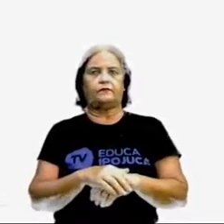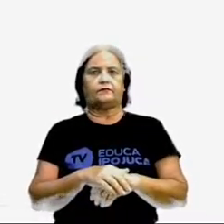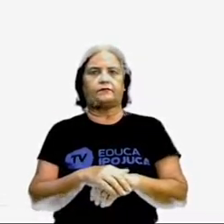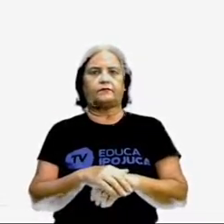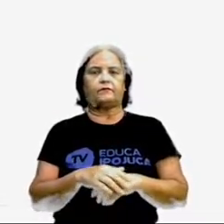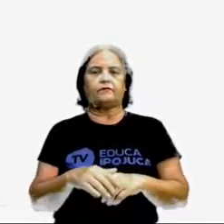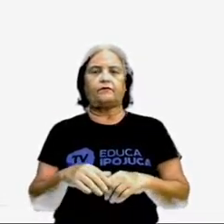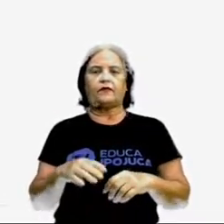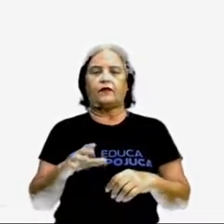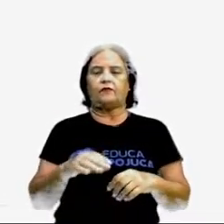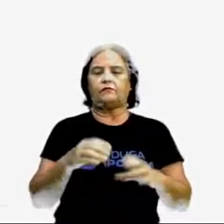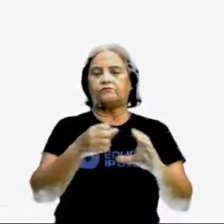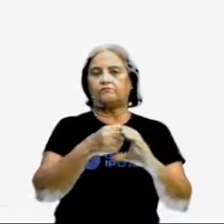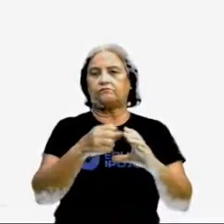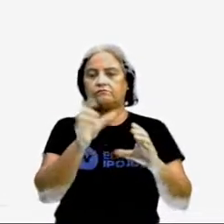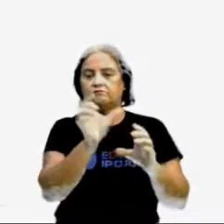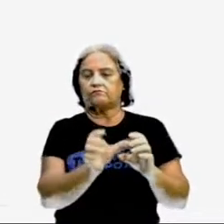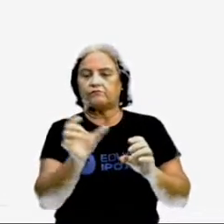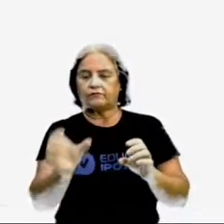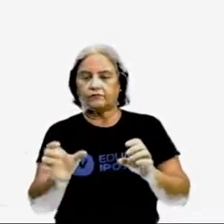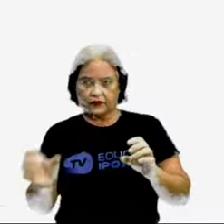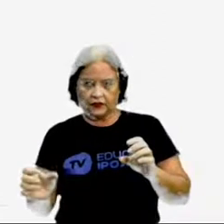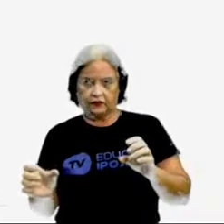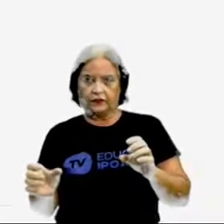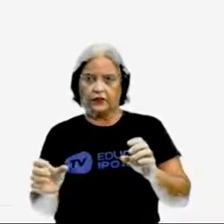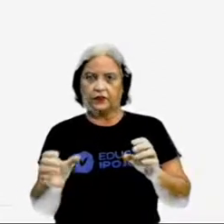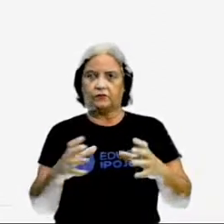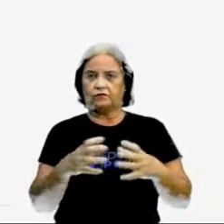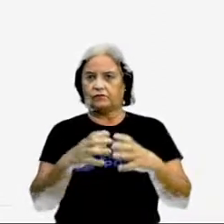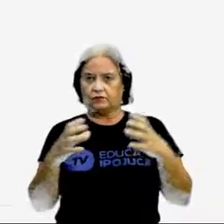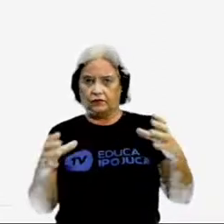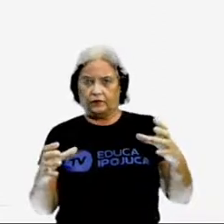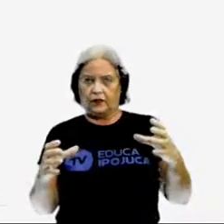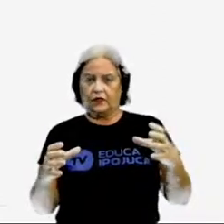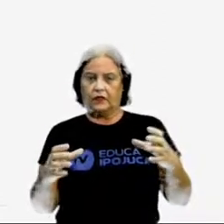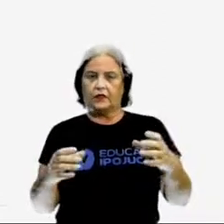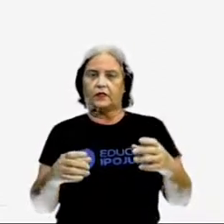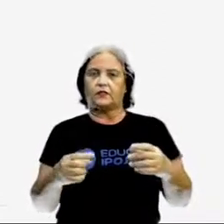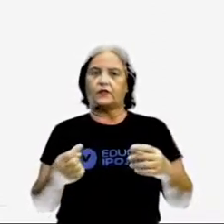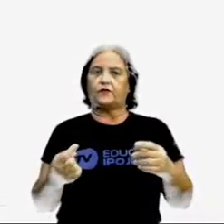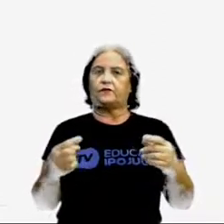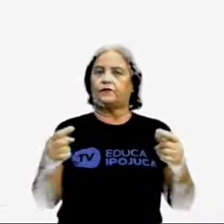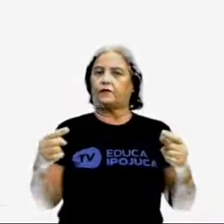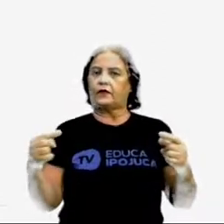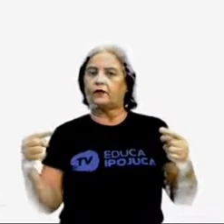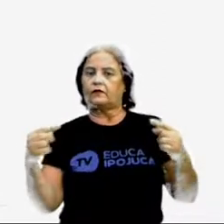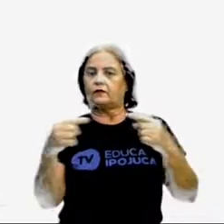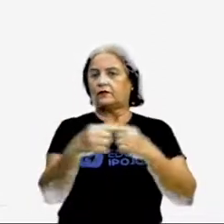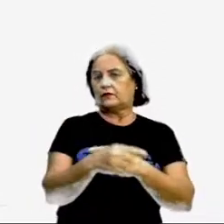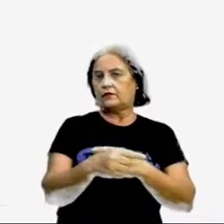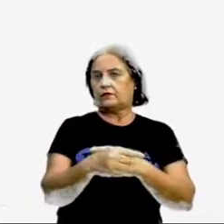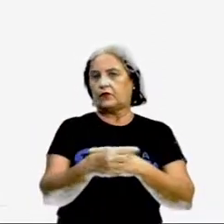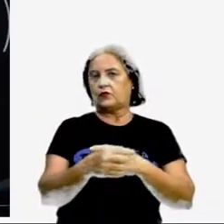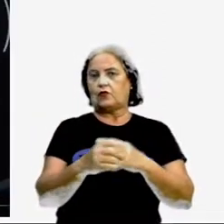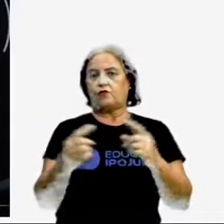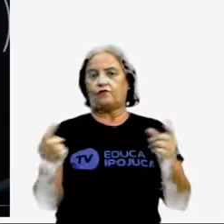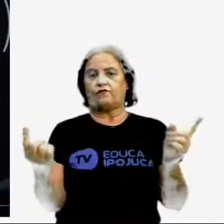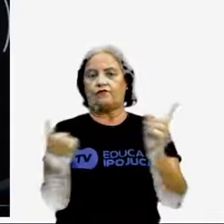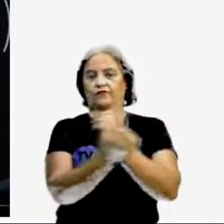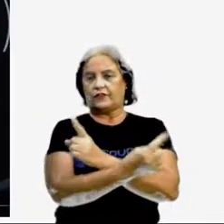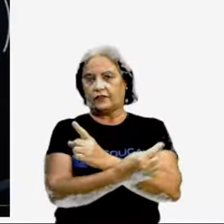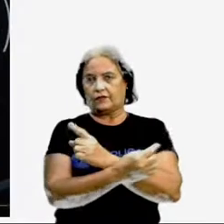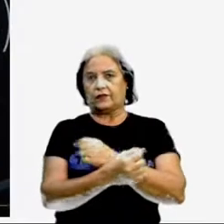Vamos classificar as grandezas relacionadas a seguir em diretamente ou inversamente proporcionais. Vamos